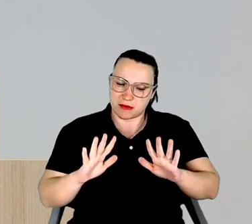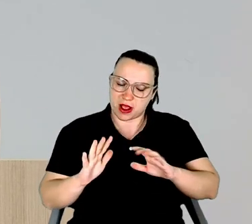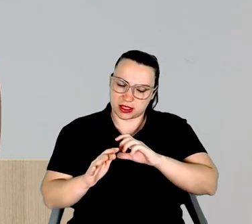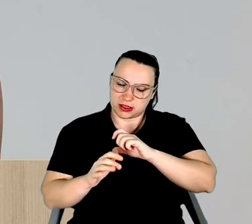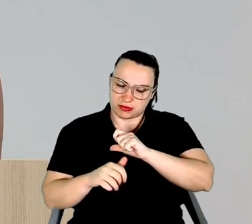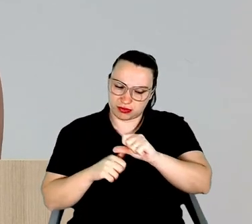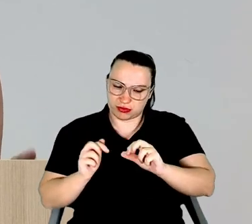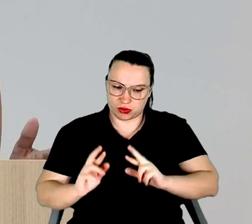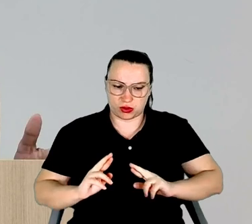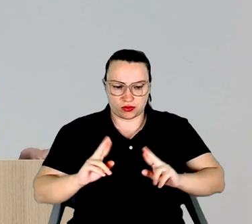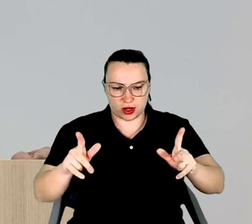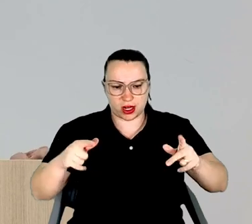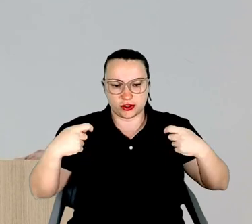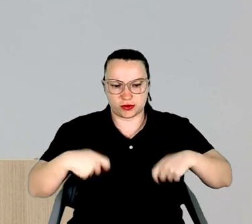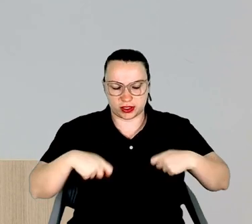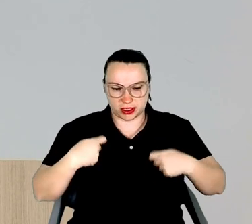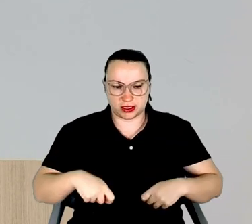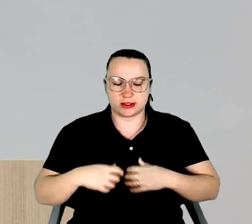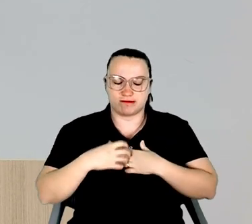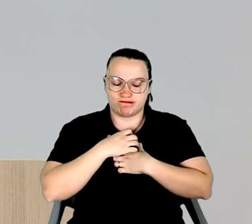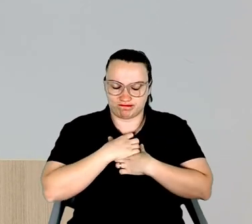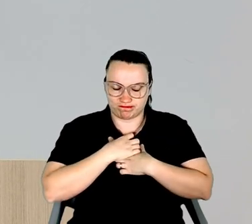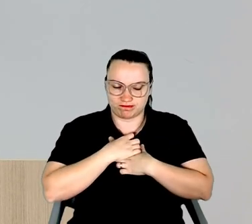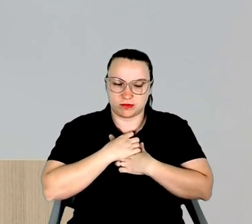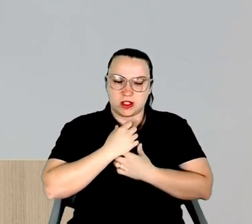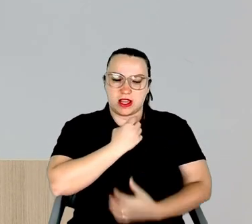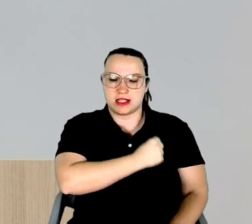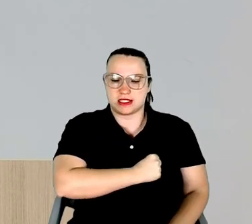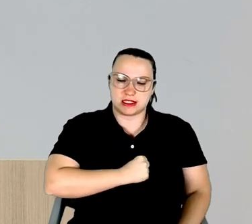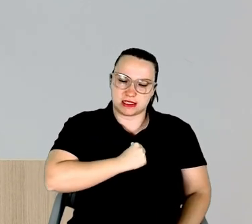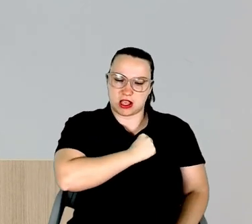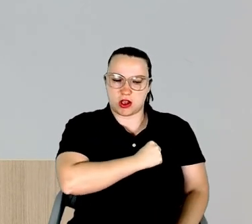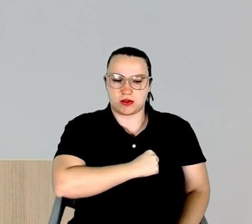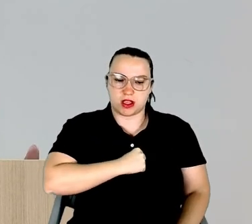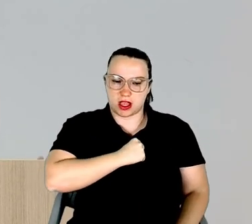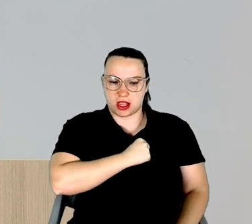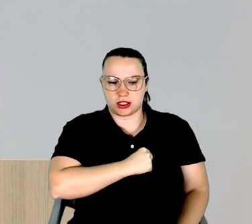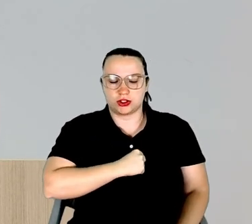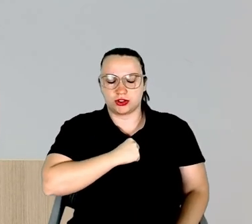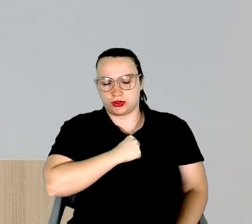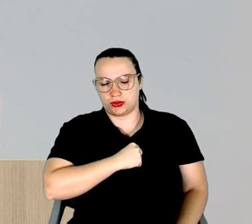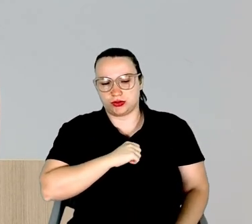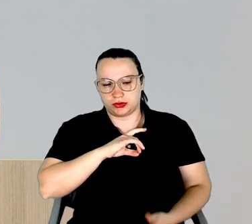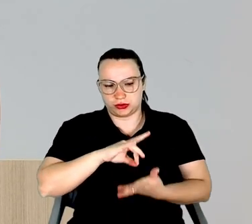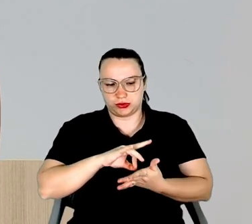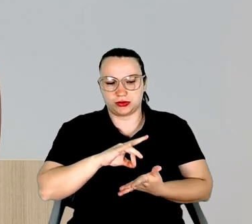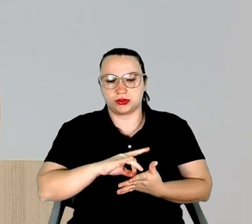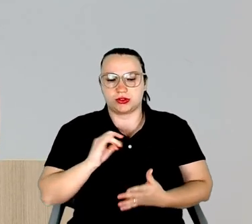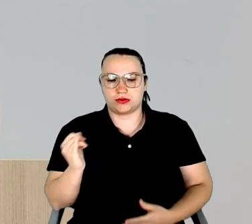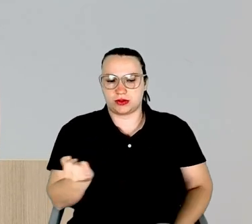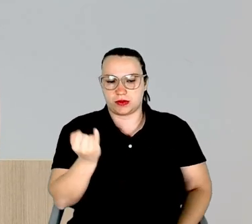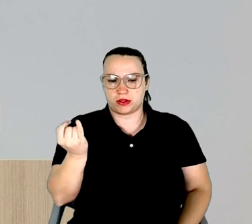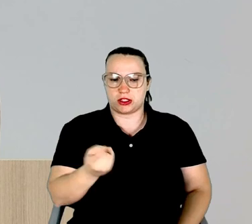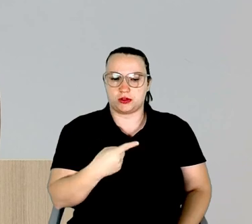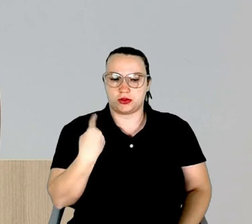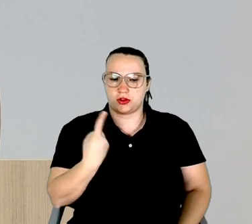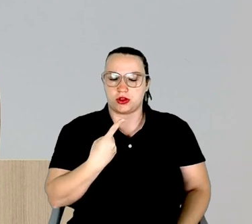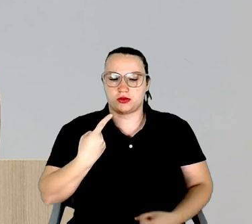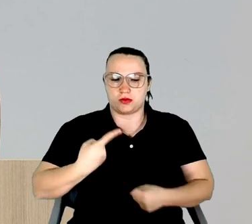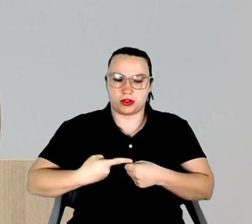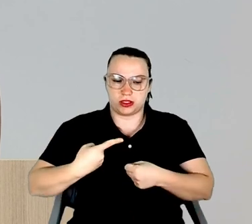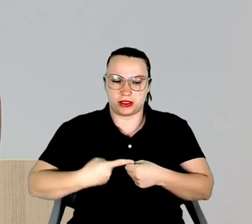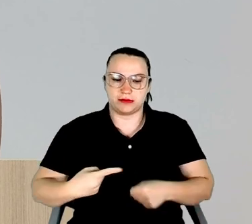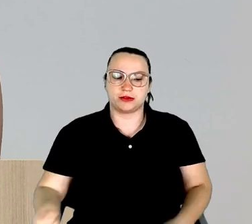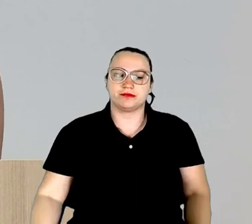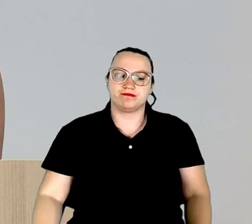aconteceu. Então, deixo aí a nossa saudade e a nossa consideração do que realmente foi importante para o nosso município.